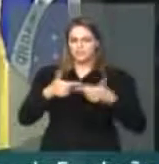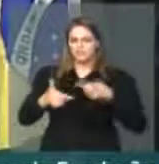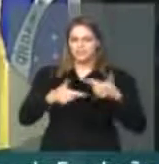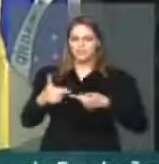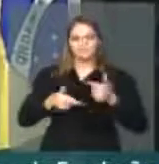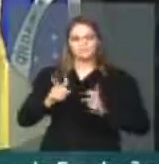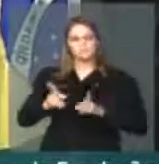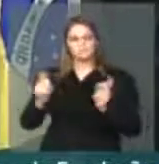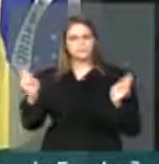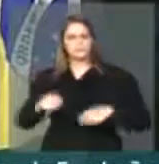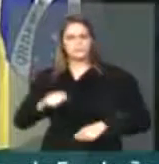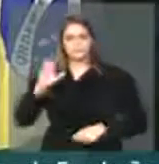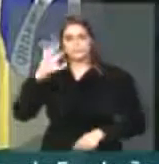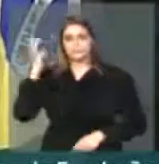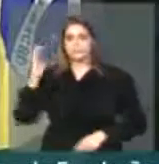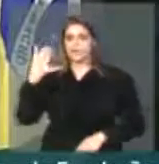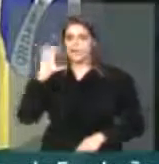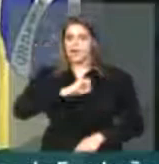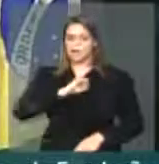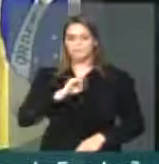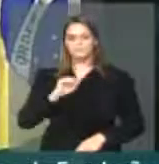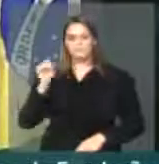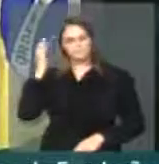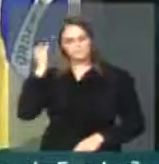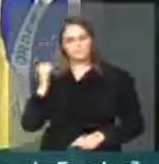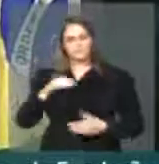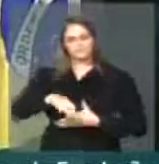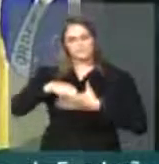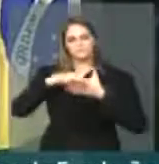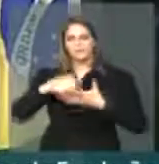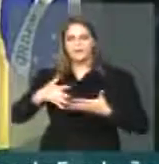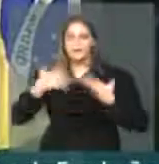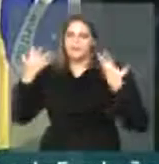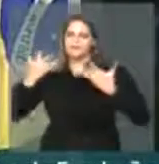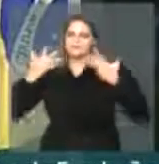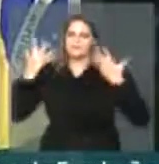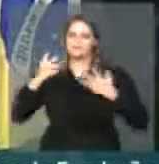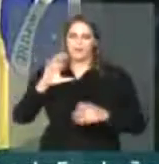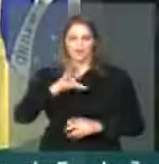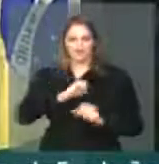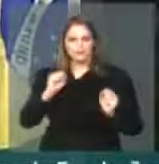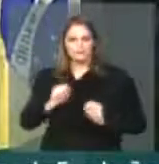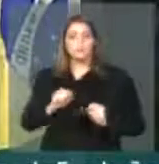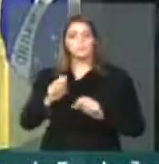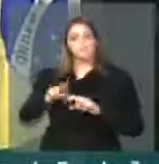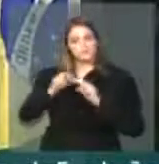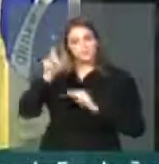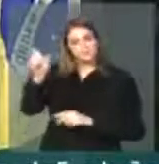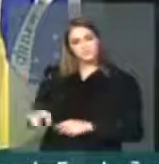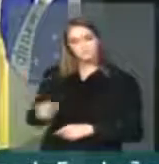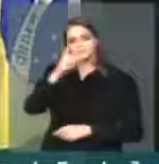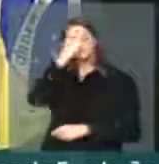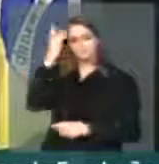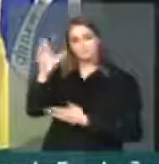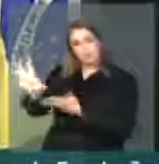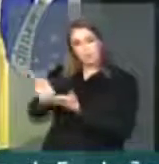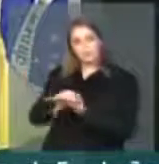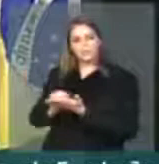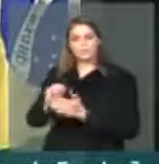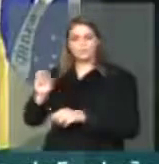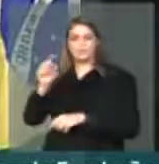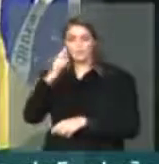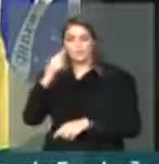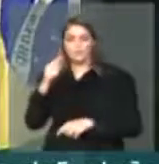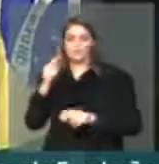capacidade de decisão e que soube, como poucos, liderar com entusiasmo e paixão. Certamente é esse exemplo de vida, de visão